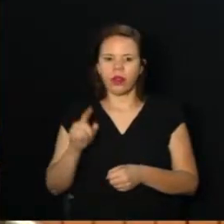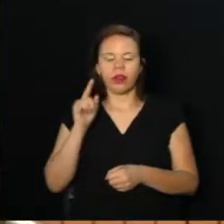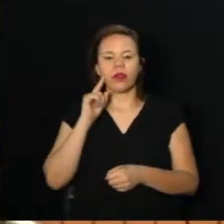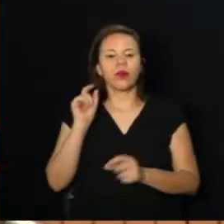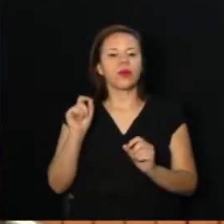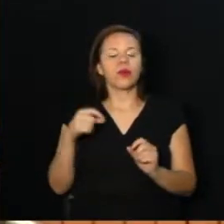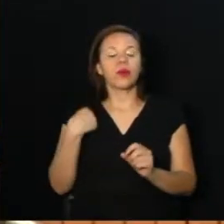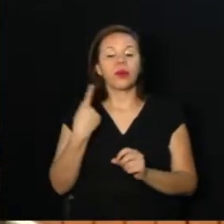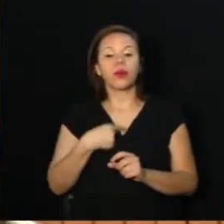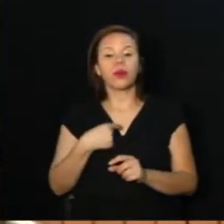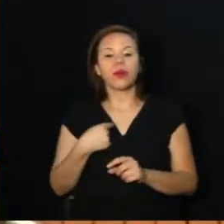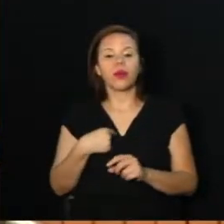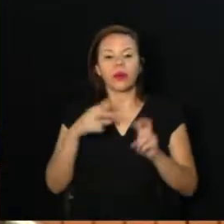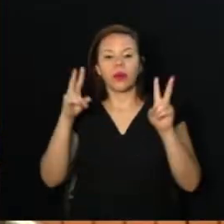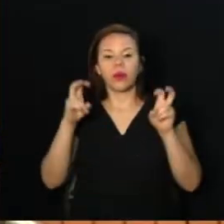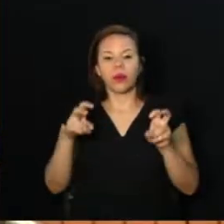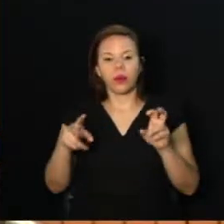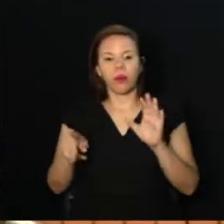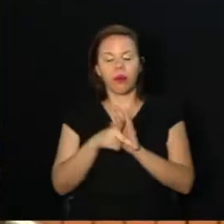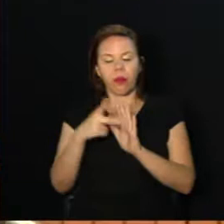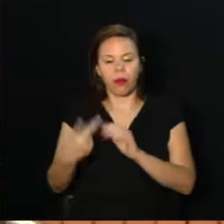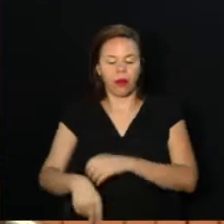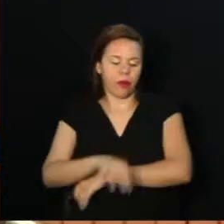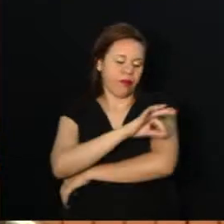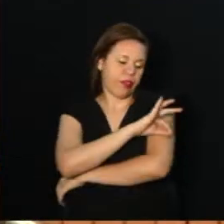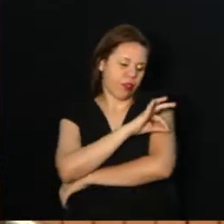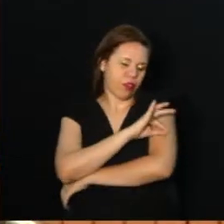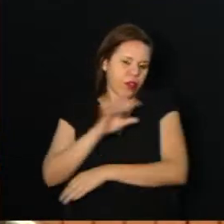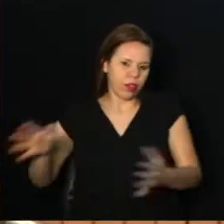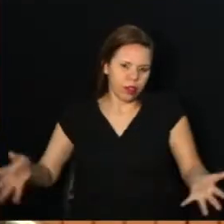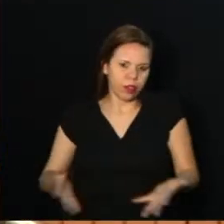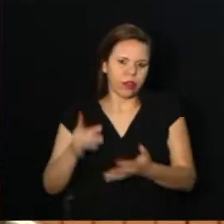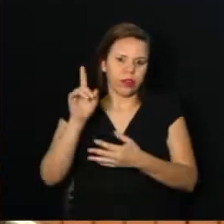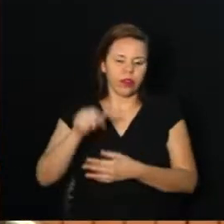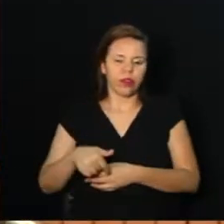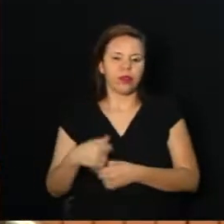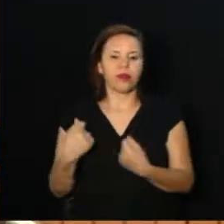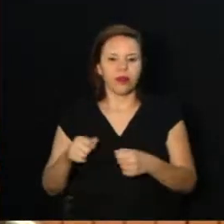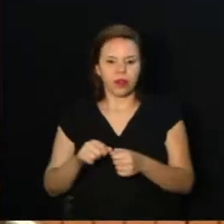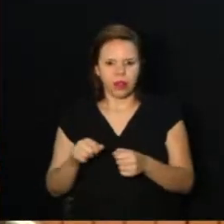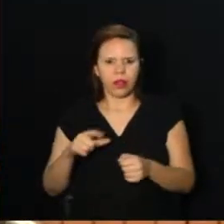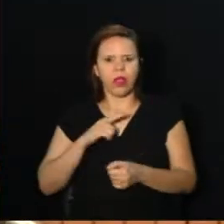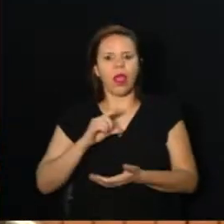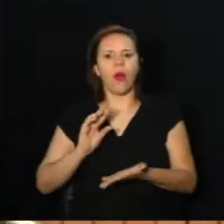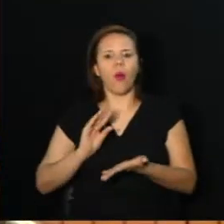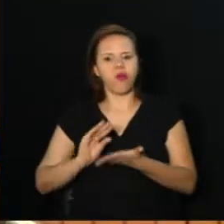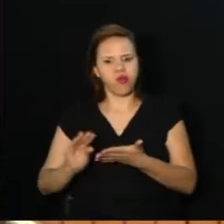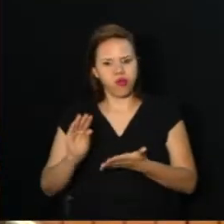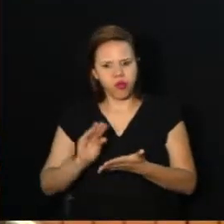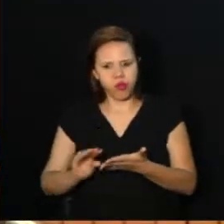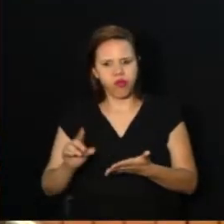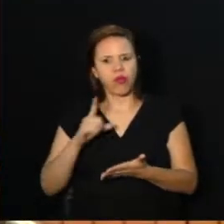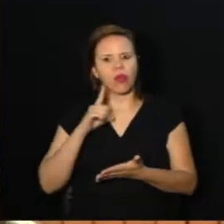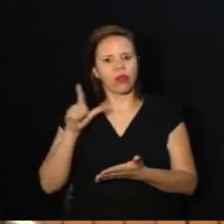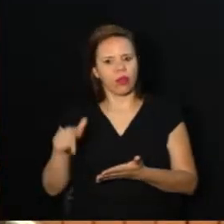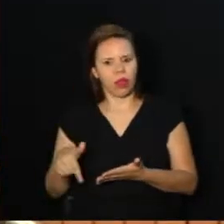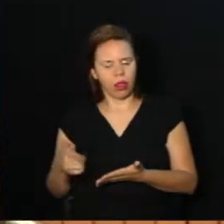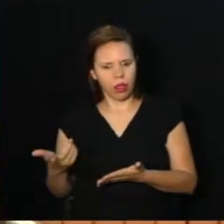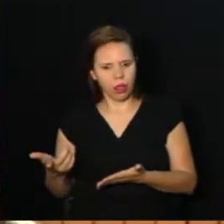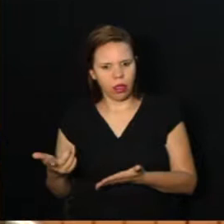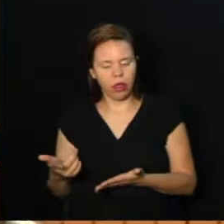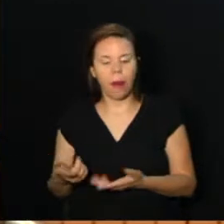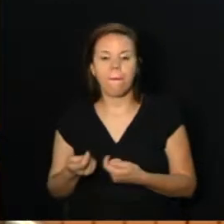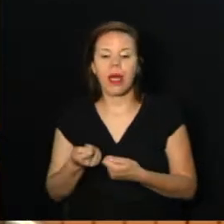aí, um asterístico à própria prefeitura, que tem que estimular isso aí, porque isso aí tem custo. Isso aí tem custo, mas é para